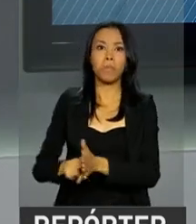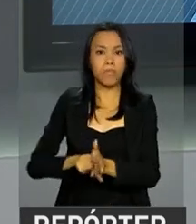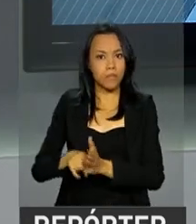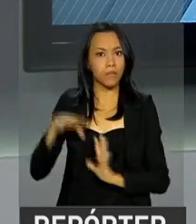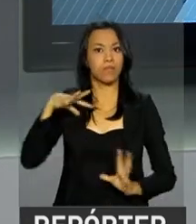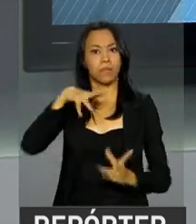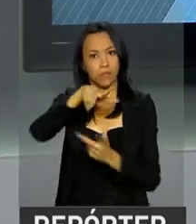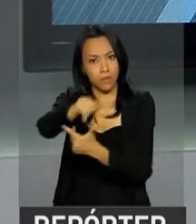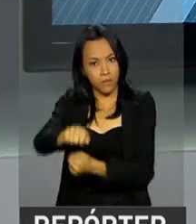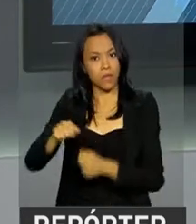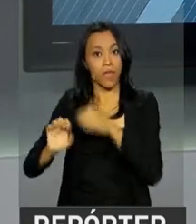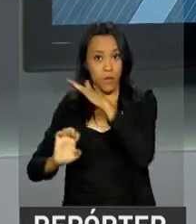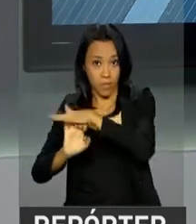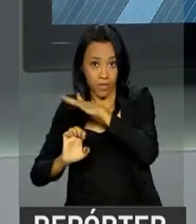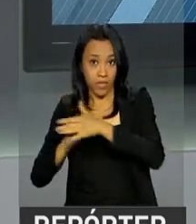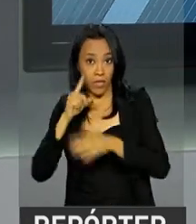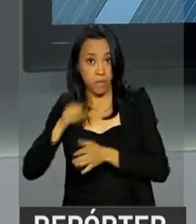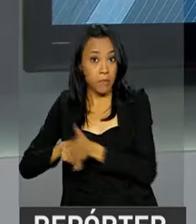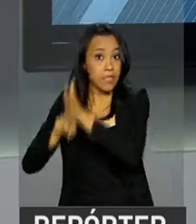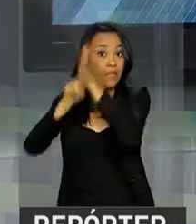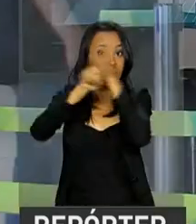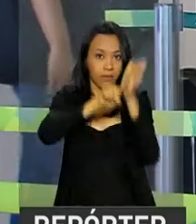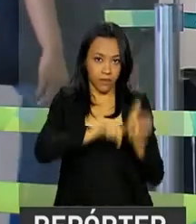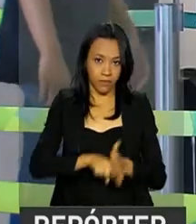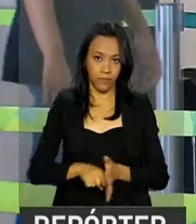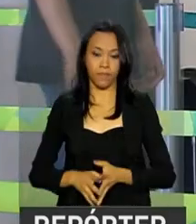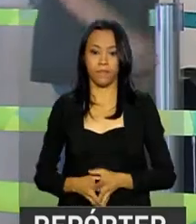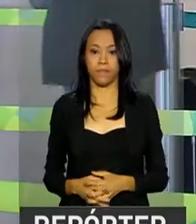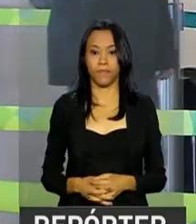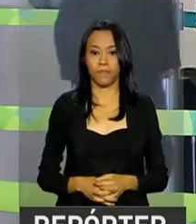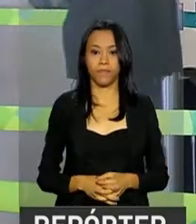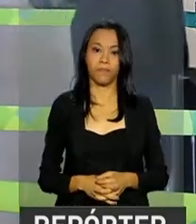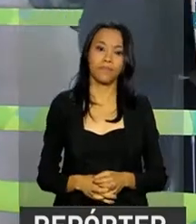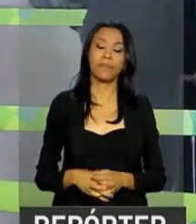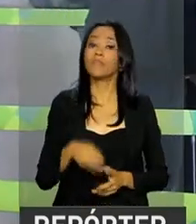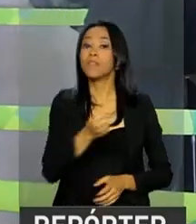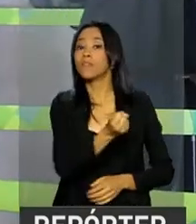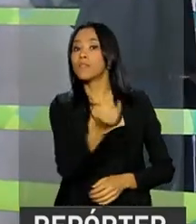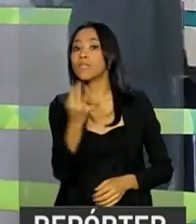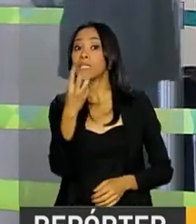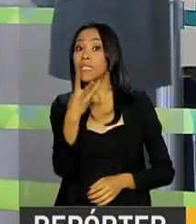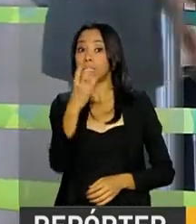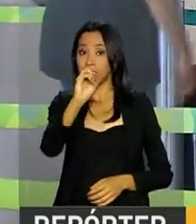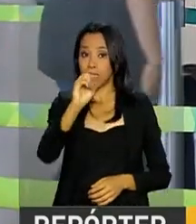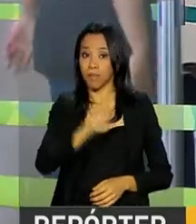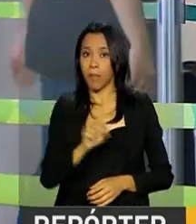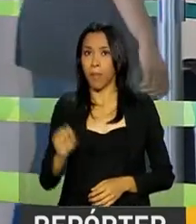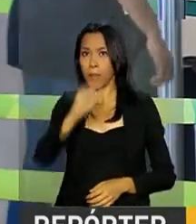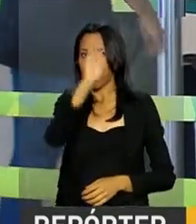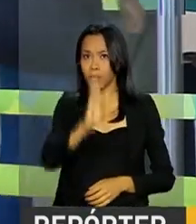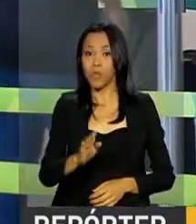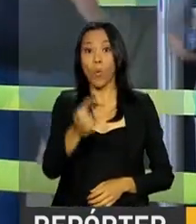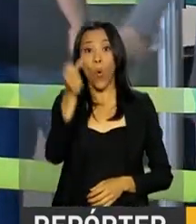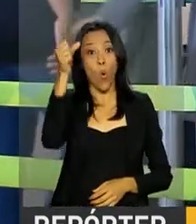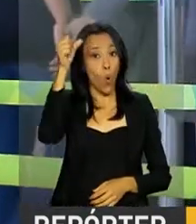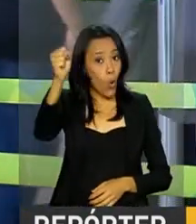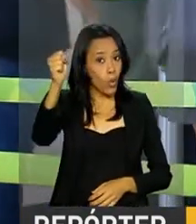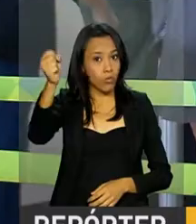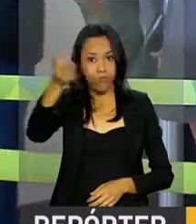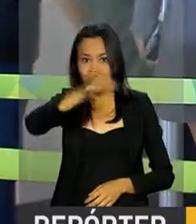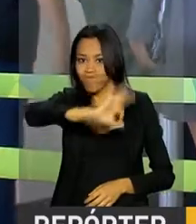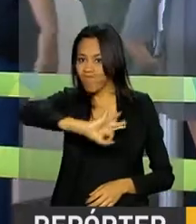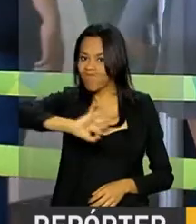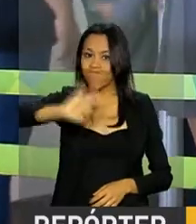por uma empresa especializada em aviação. Dos 30 aeroportos no país, 8 receberam classificação máxima